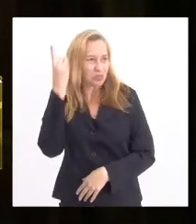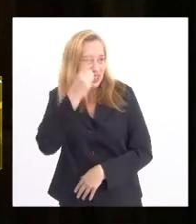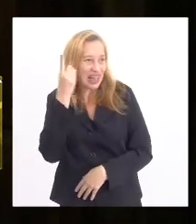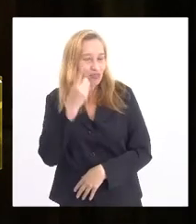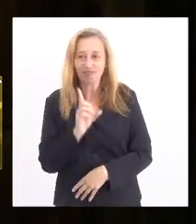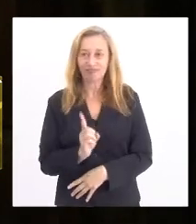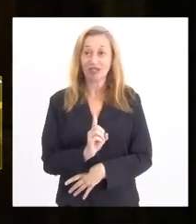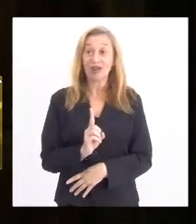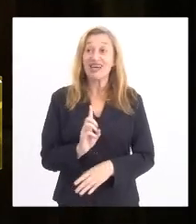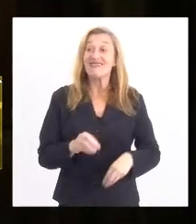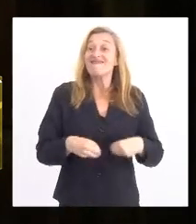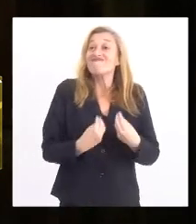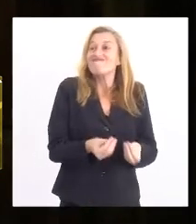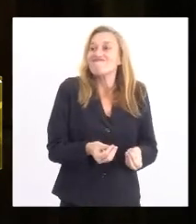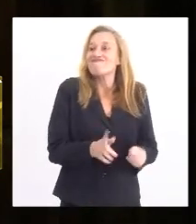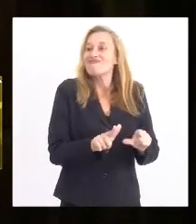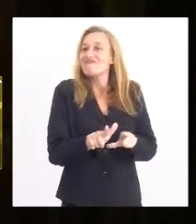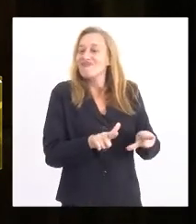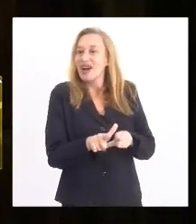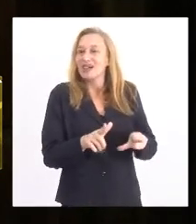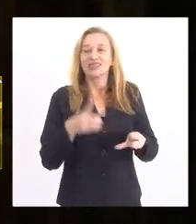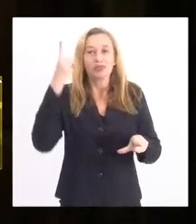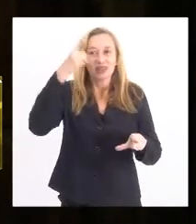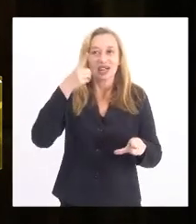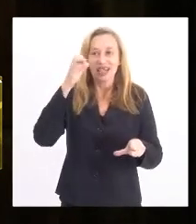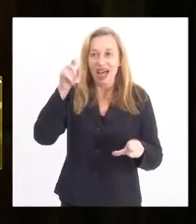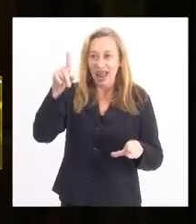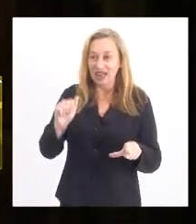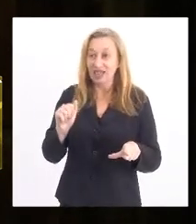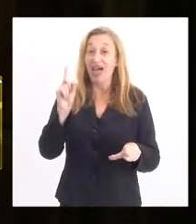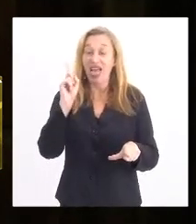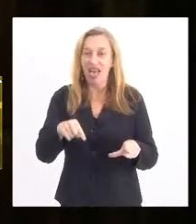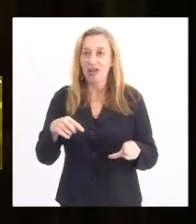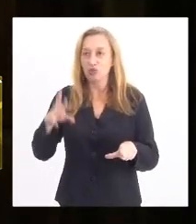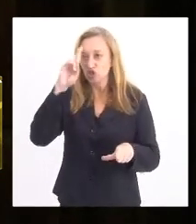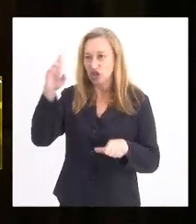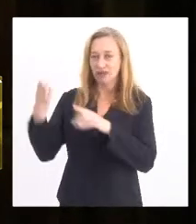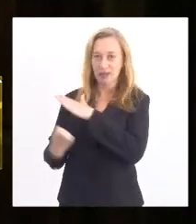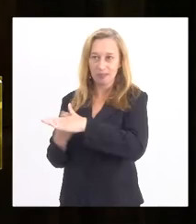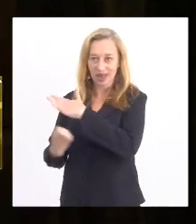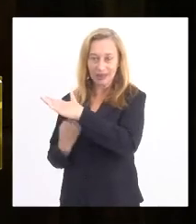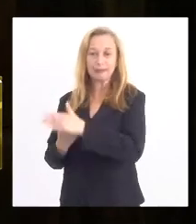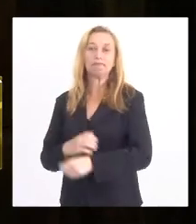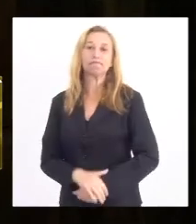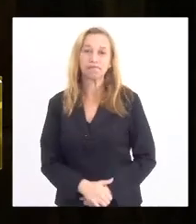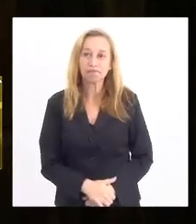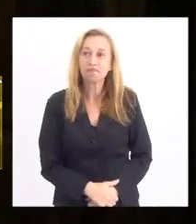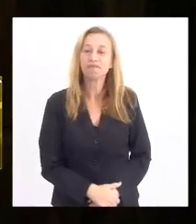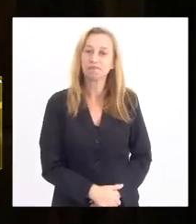que gera emprego deputada Ana é o empresário que bota o dele na reta Verde